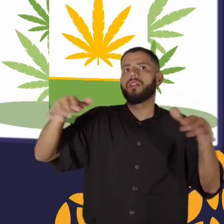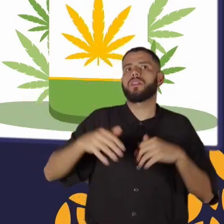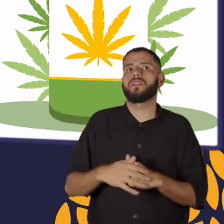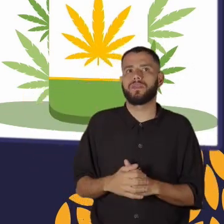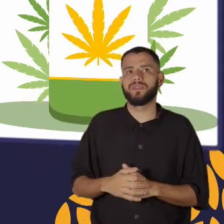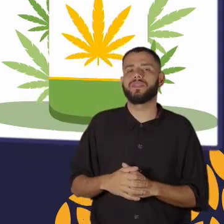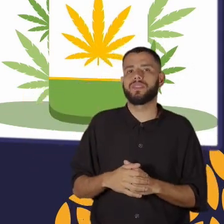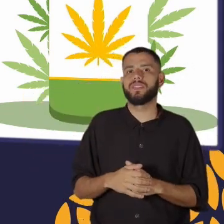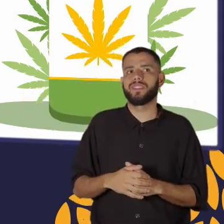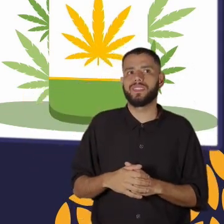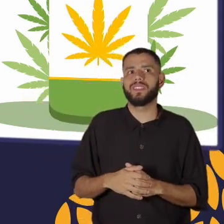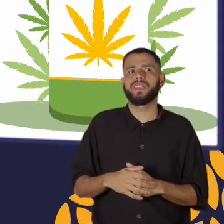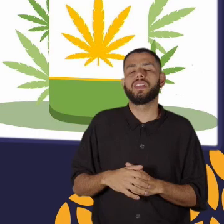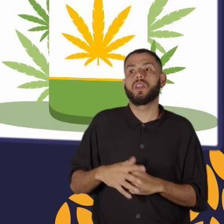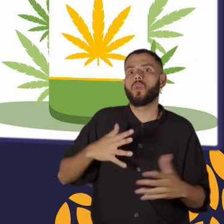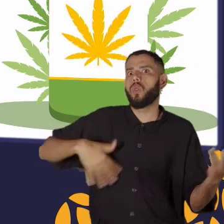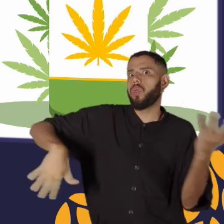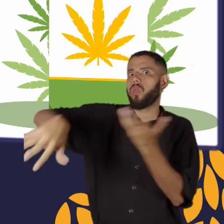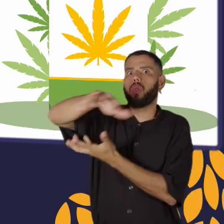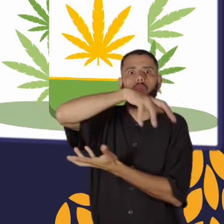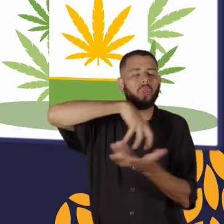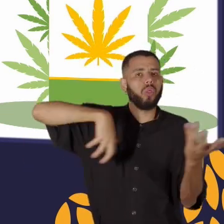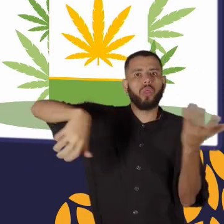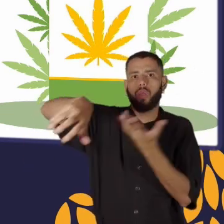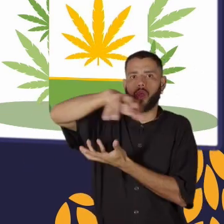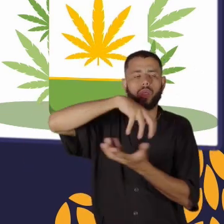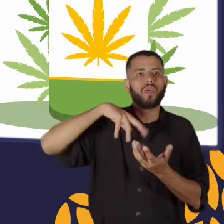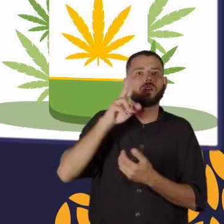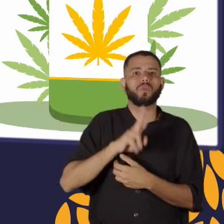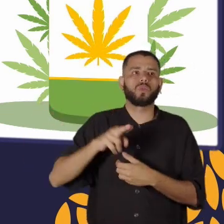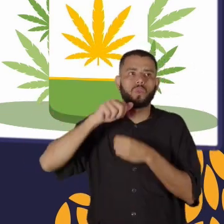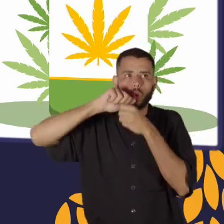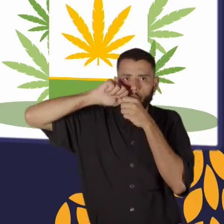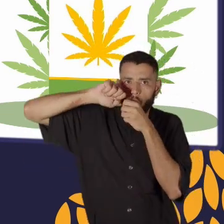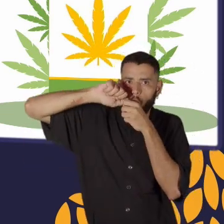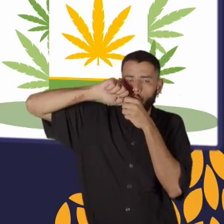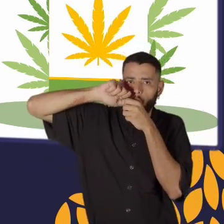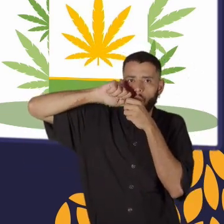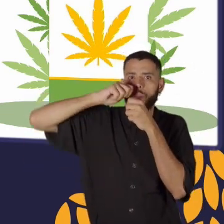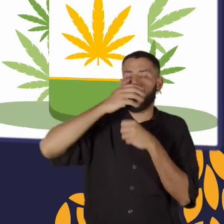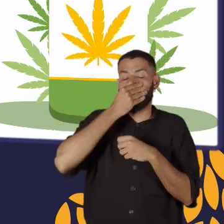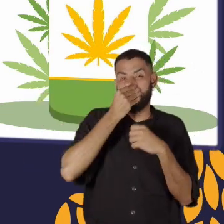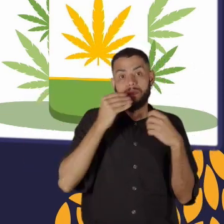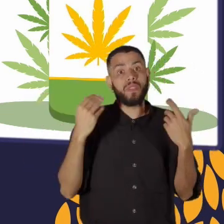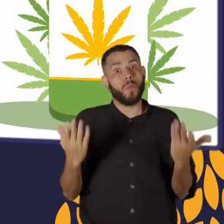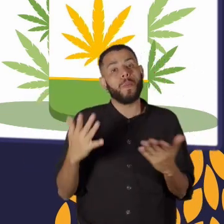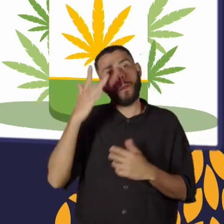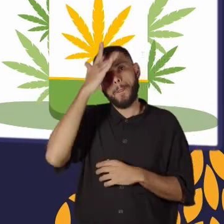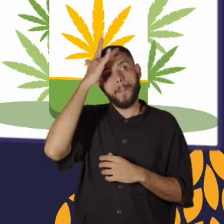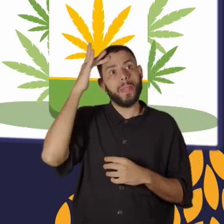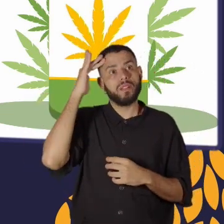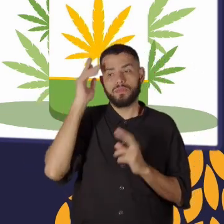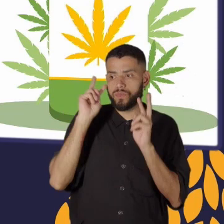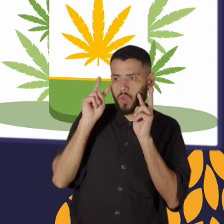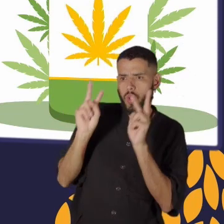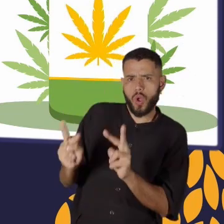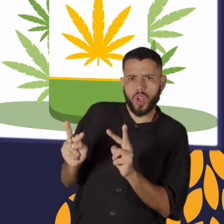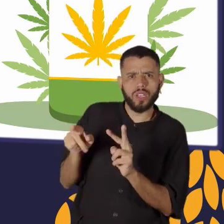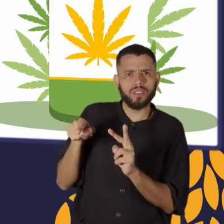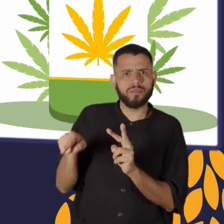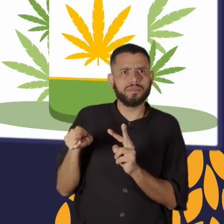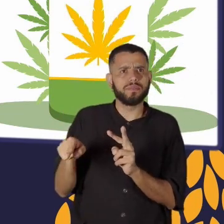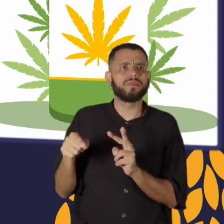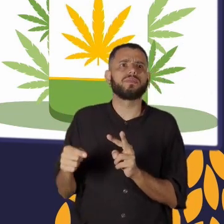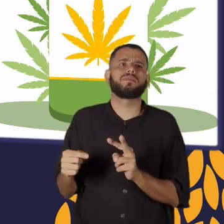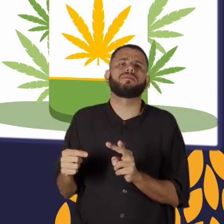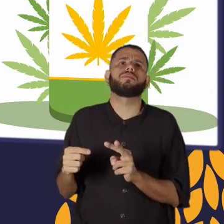todo aquele alvoroço em cima da questão do uso de crack, e que são as pessoas que, quando a gente olha as pessoas que têm transtorno por uso de